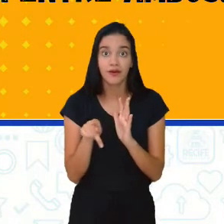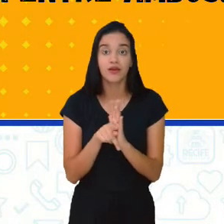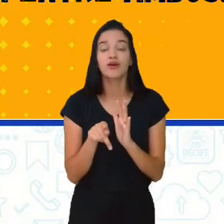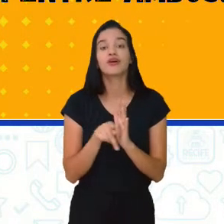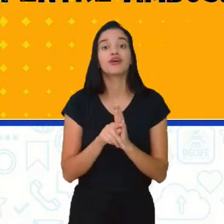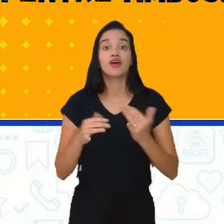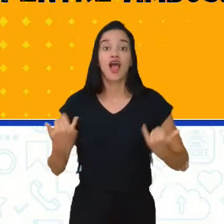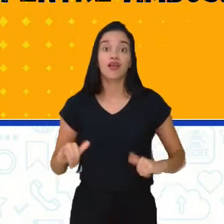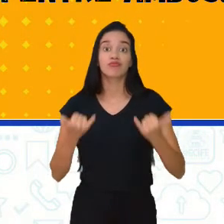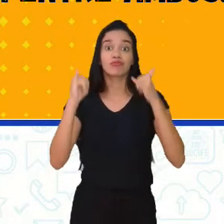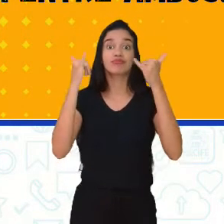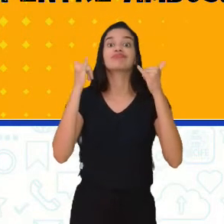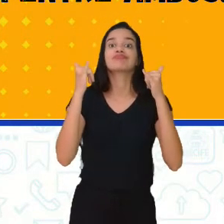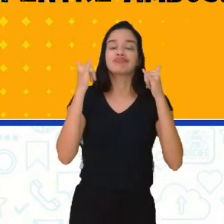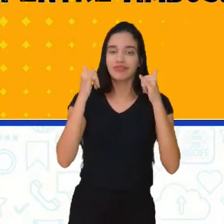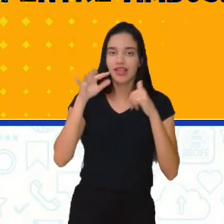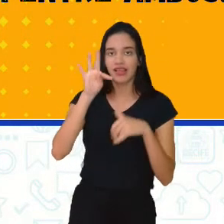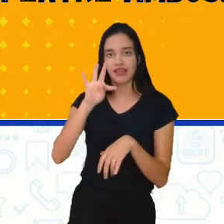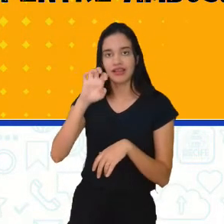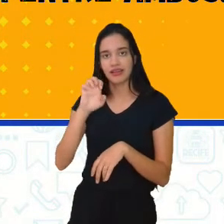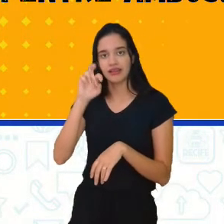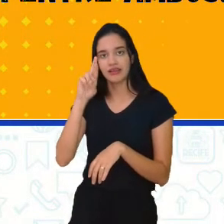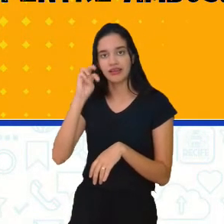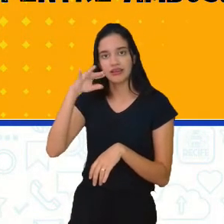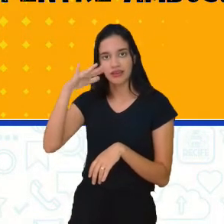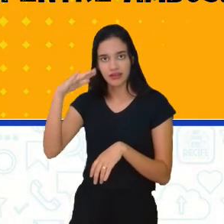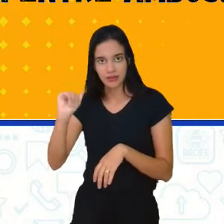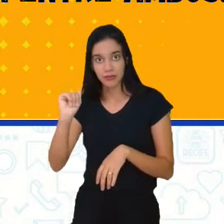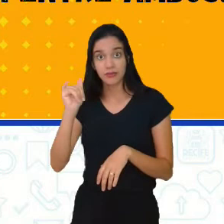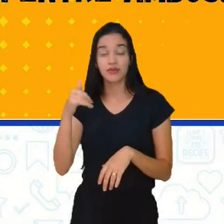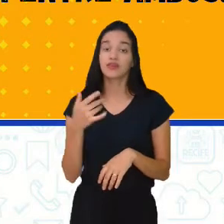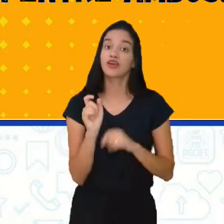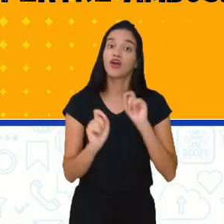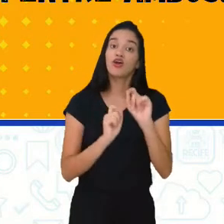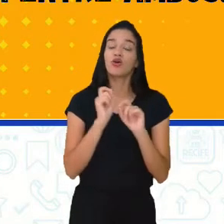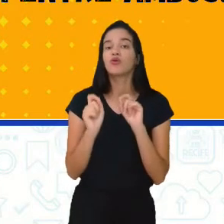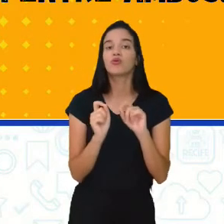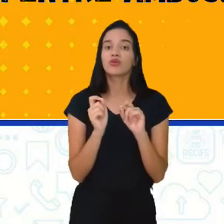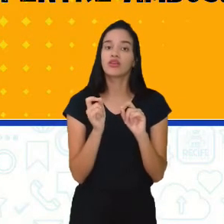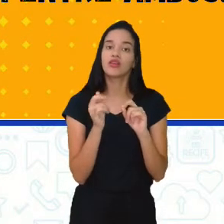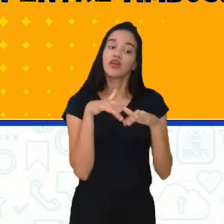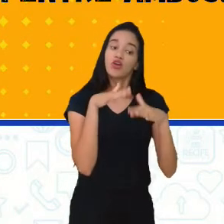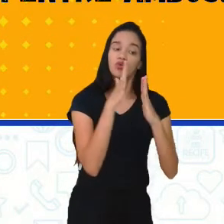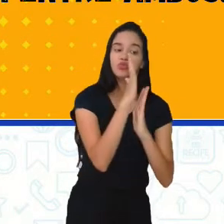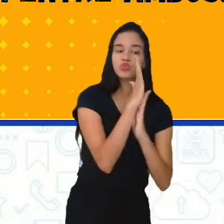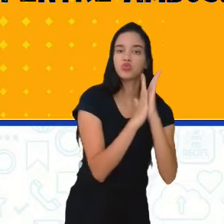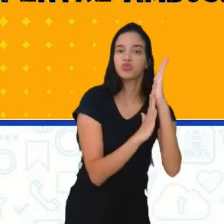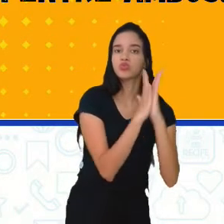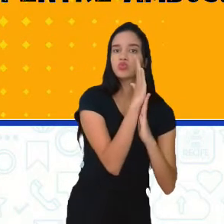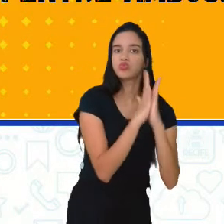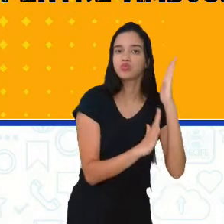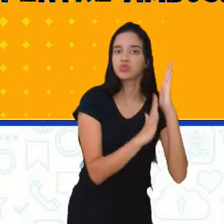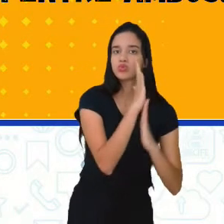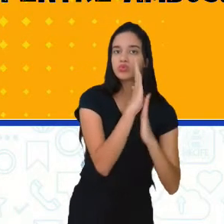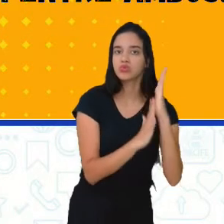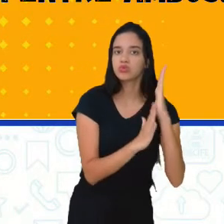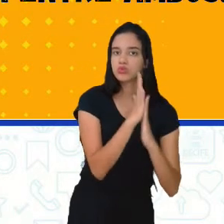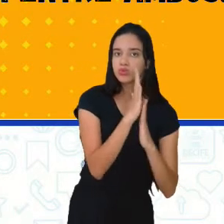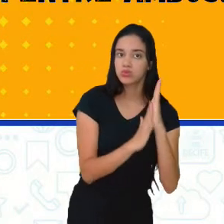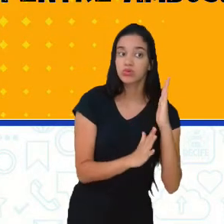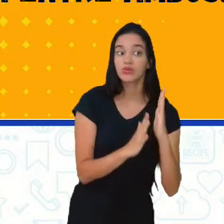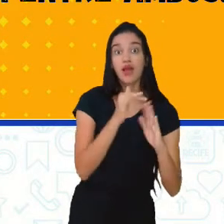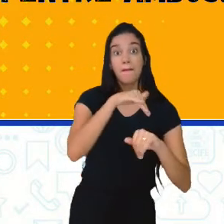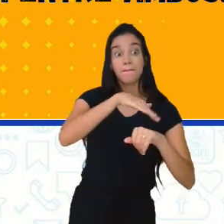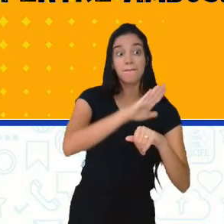de energia térmica, que flui de um corpo com maior temperatura a outro de menor